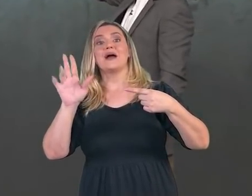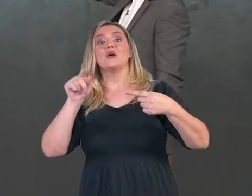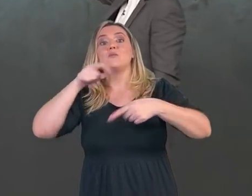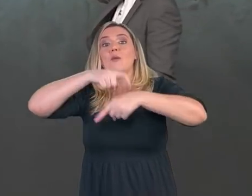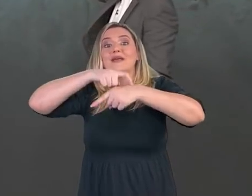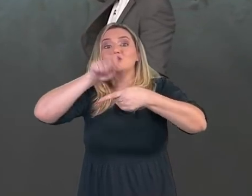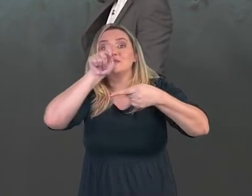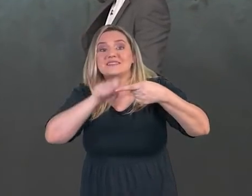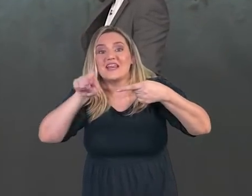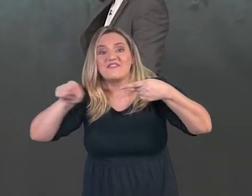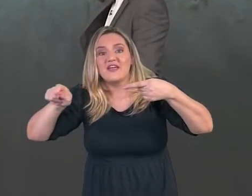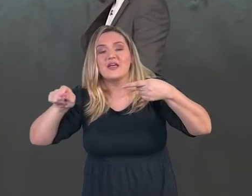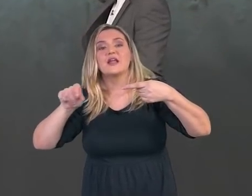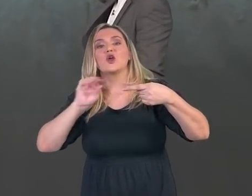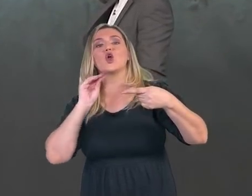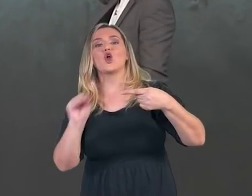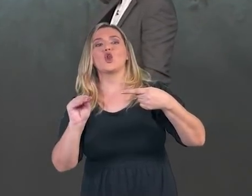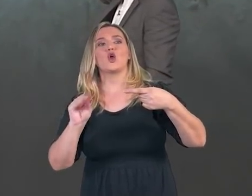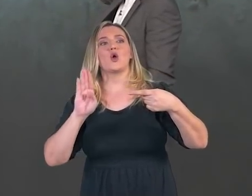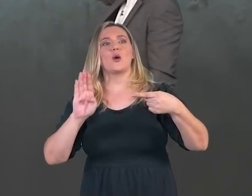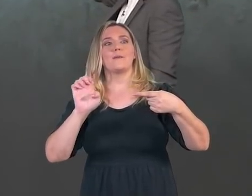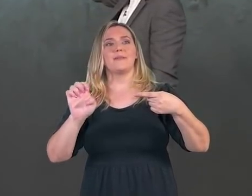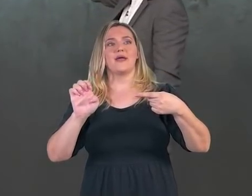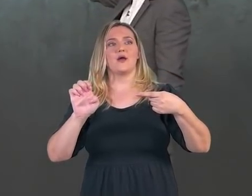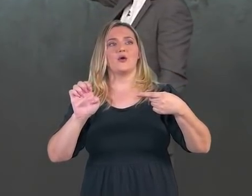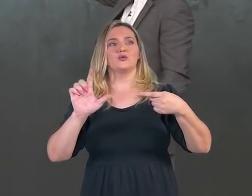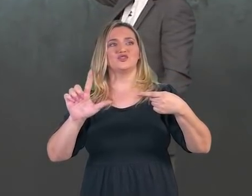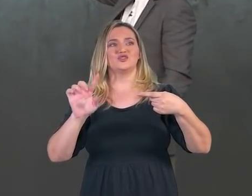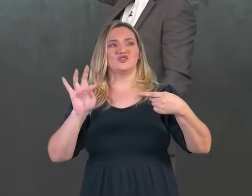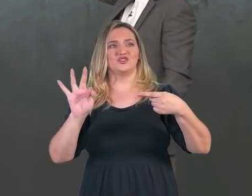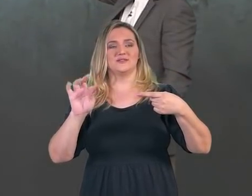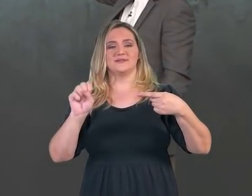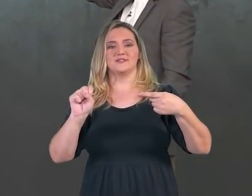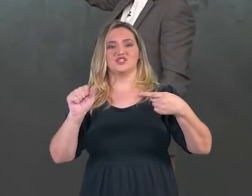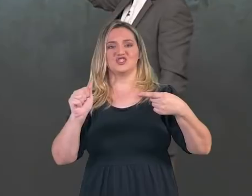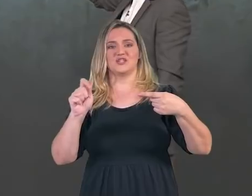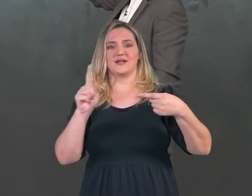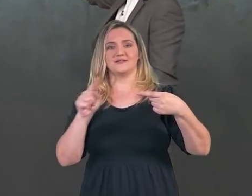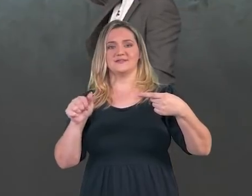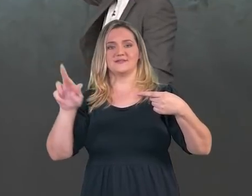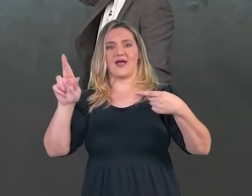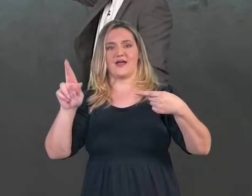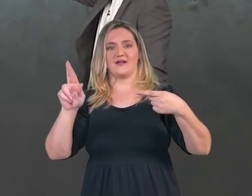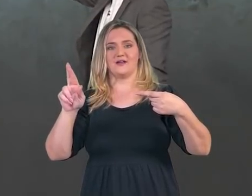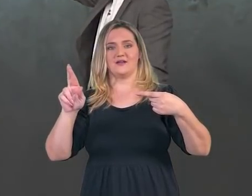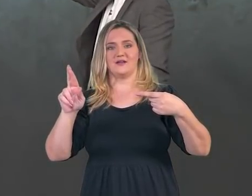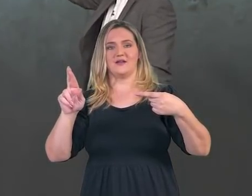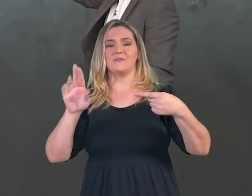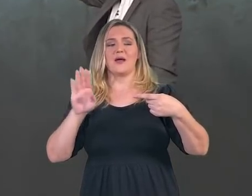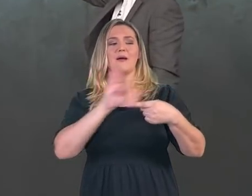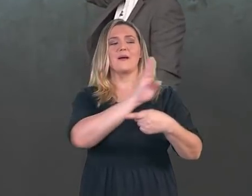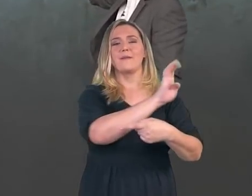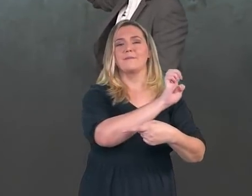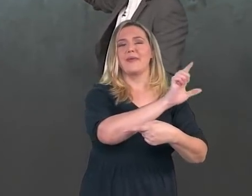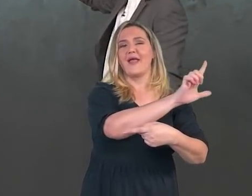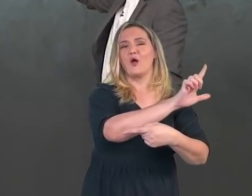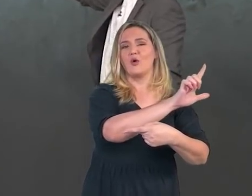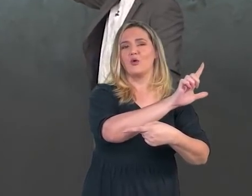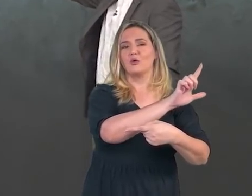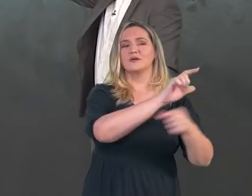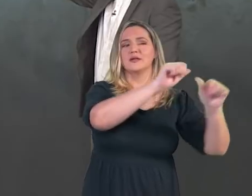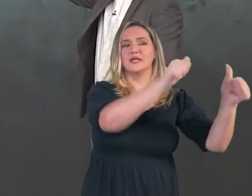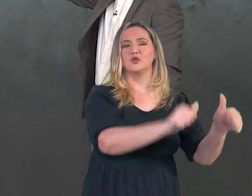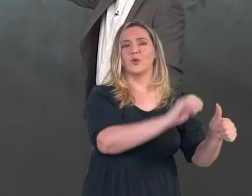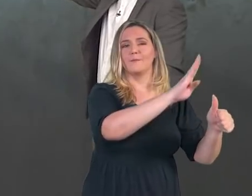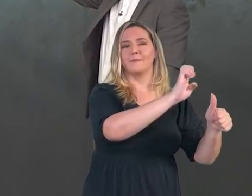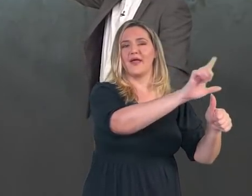de Beltsazar. Perceba que o nome da divindade babilônica era Bel, mas Daniel acrescenta uma